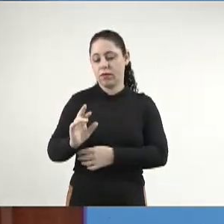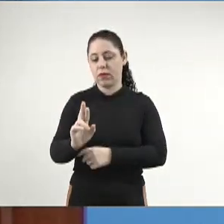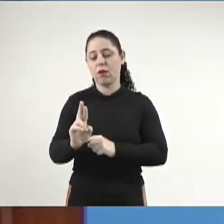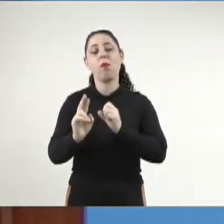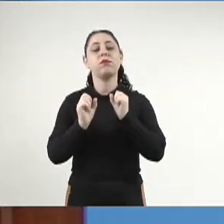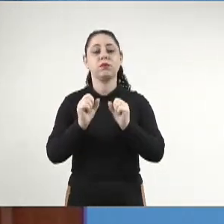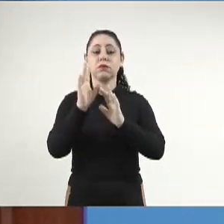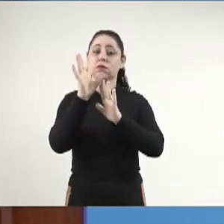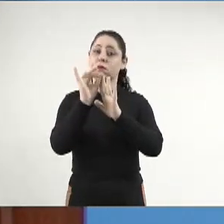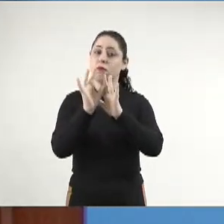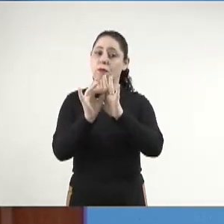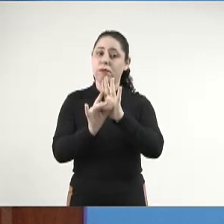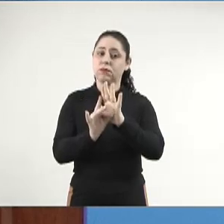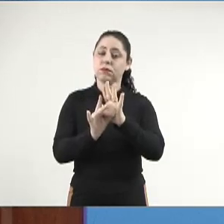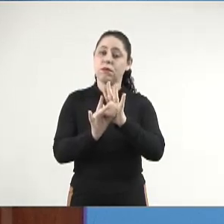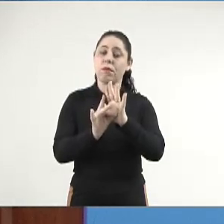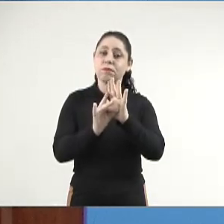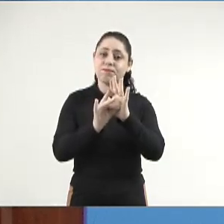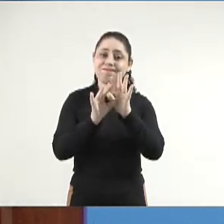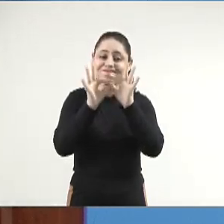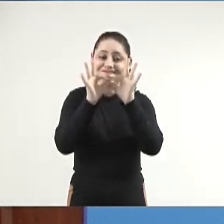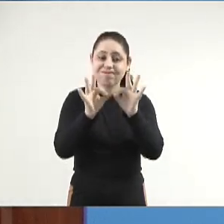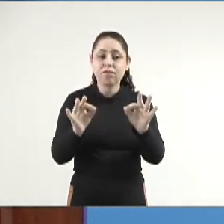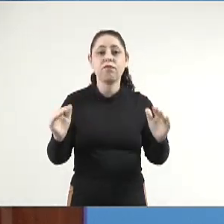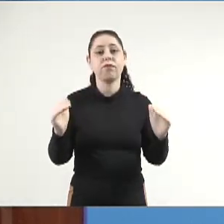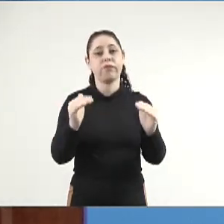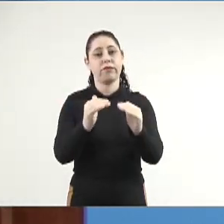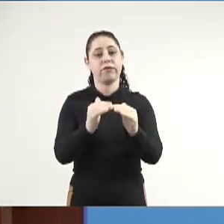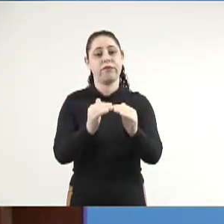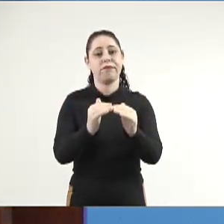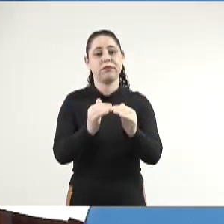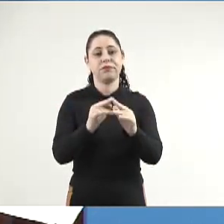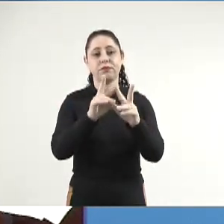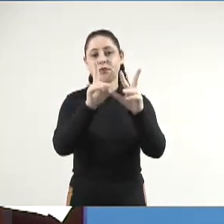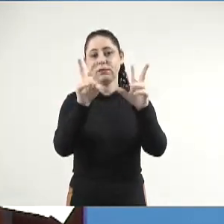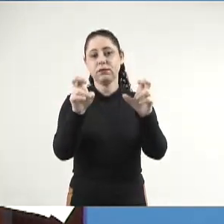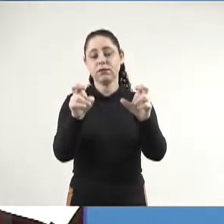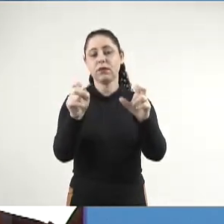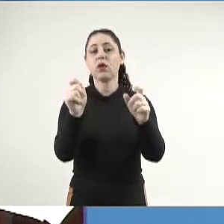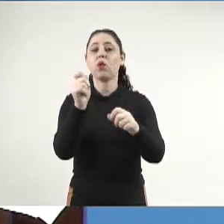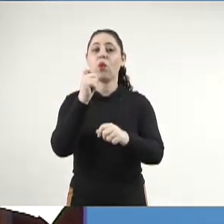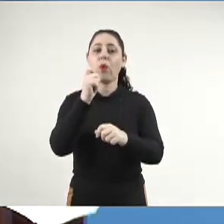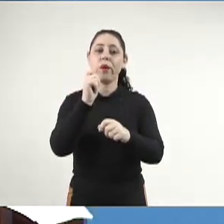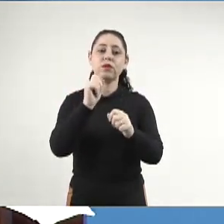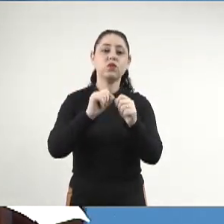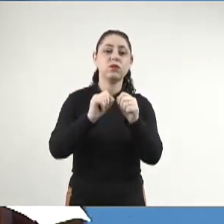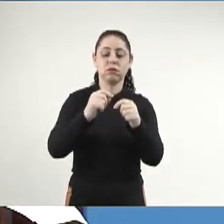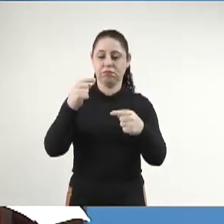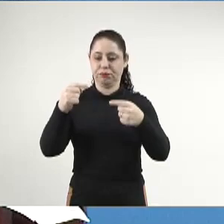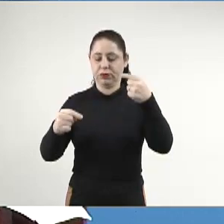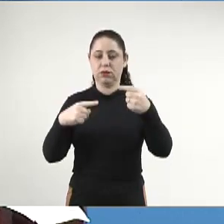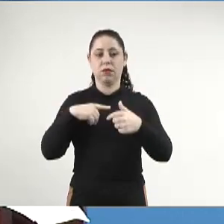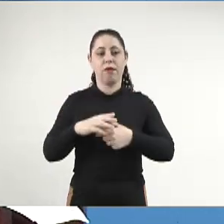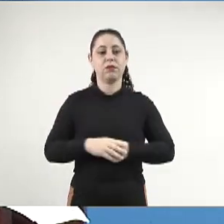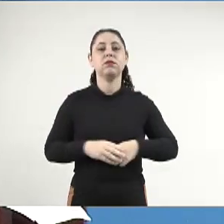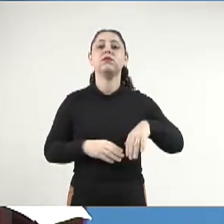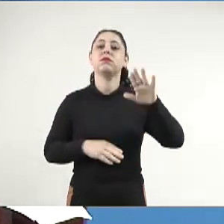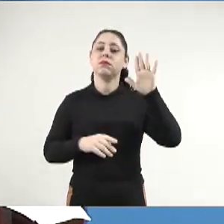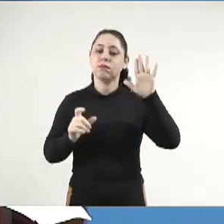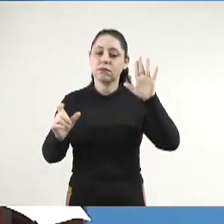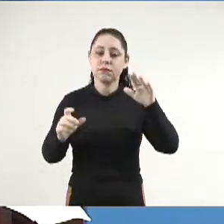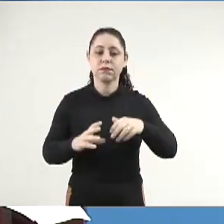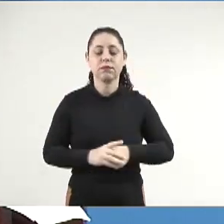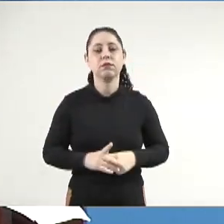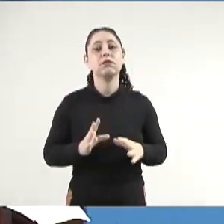gente estabeleça de forma definitiva essa questão aí da competência concorrente. Permita, né, uma parte.